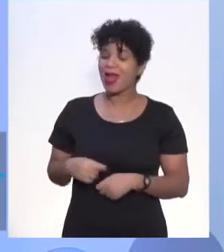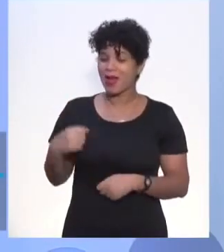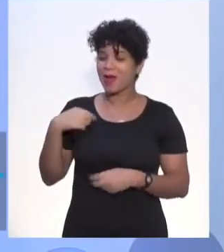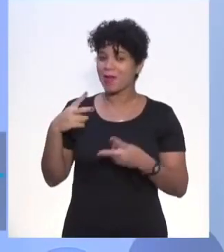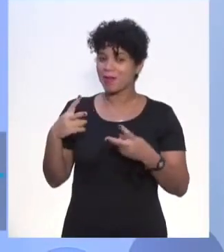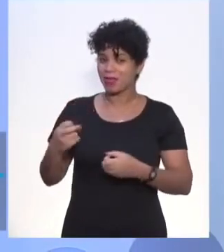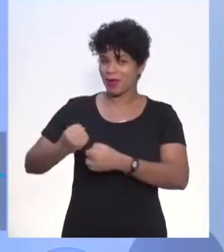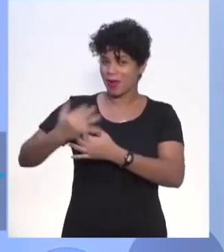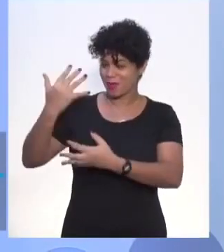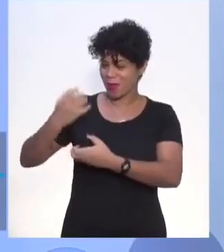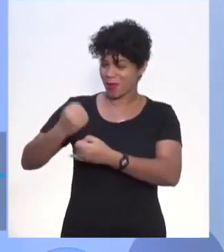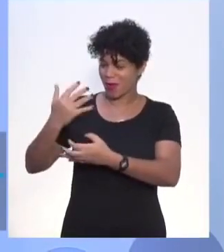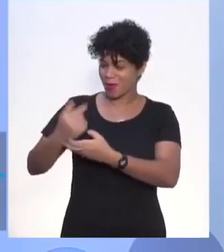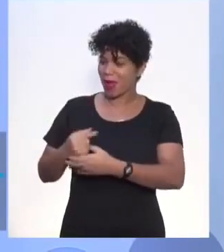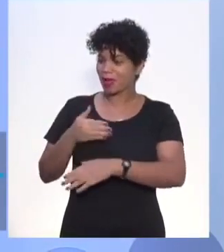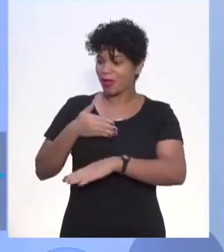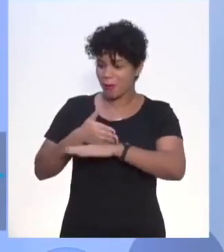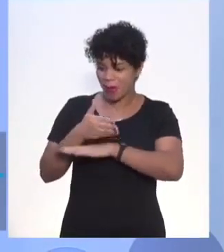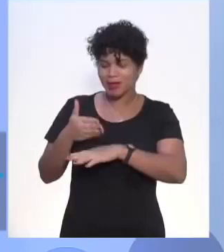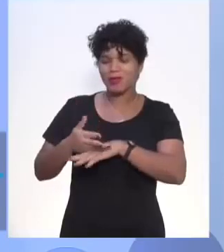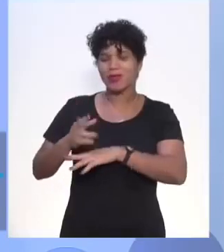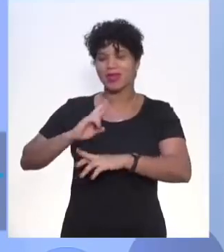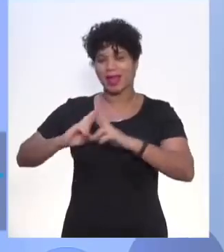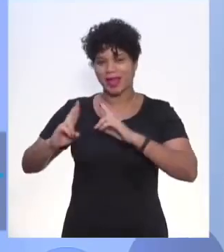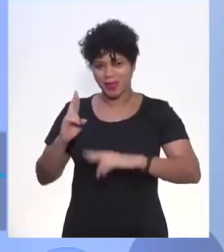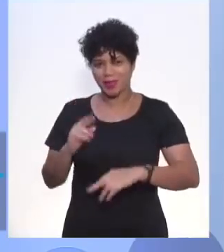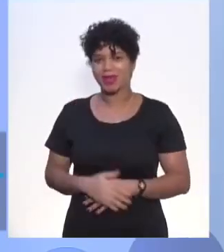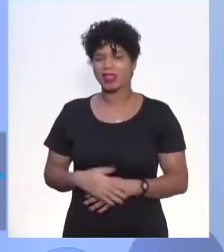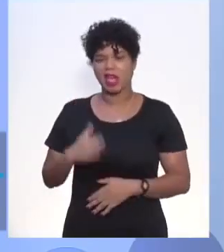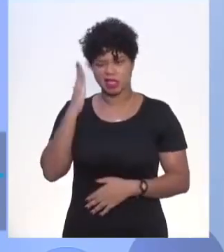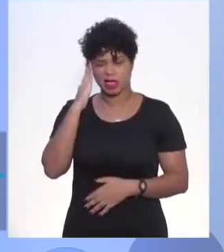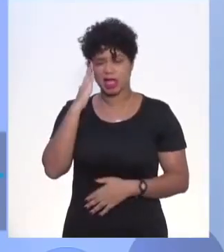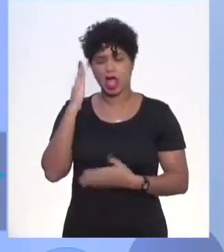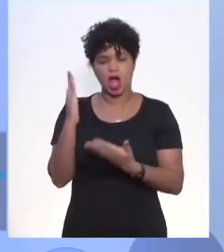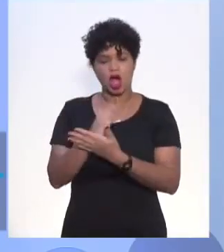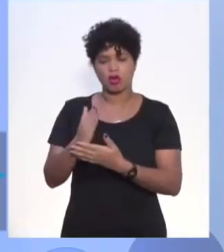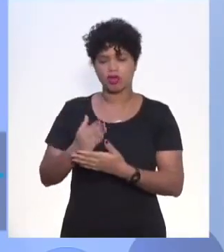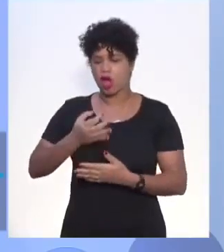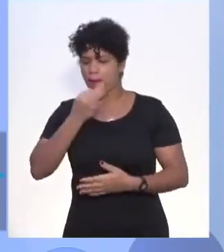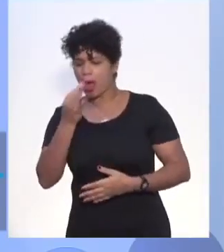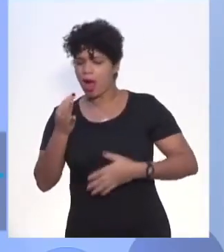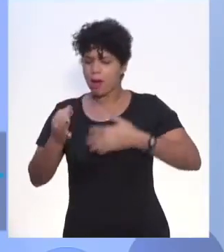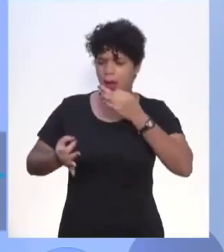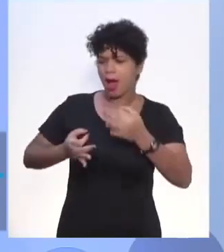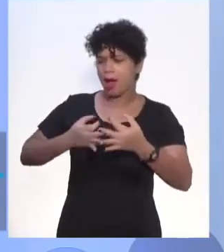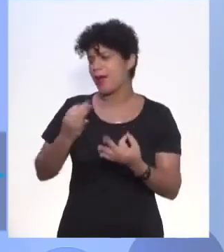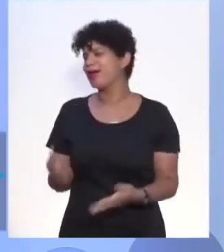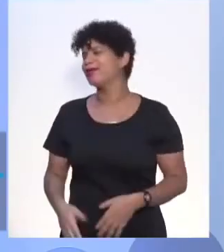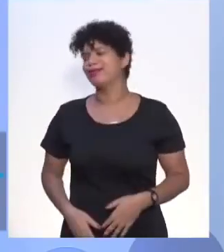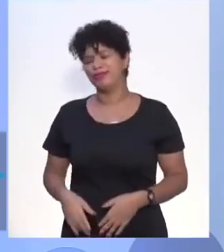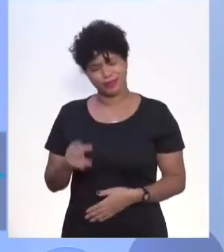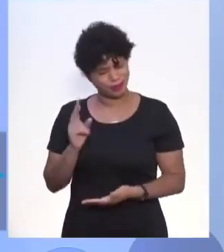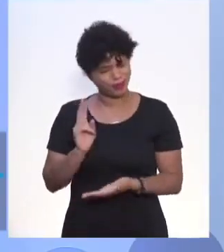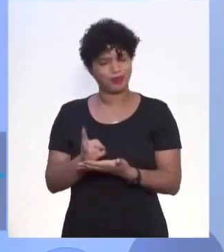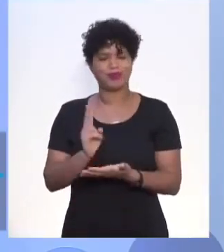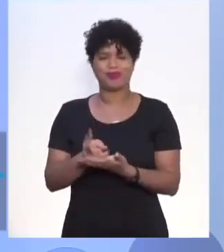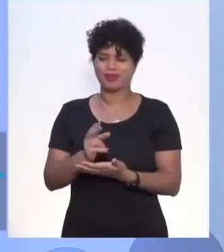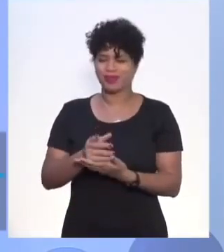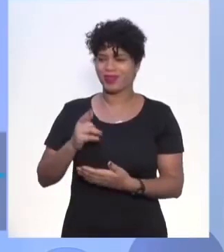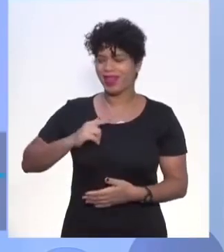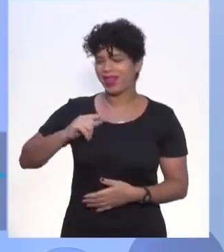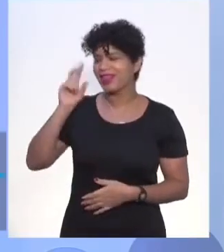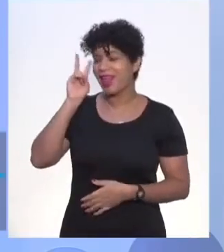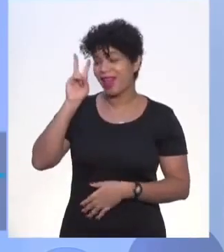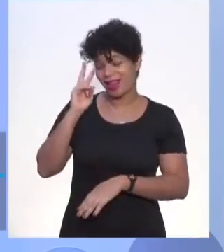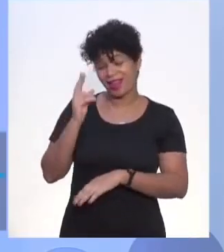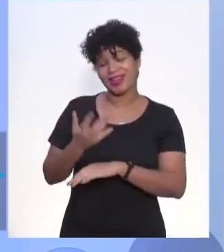chat participando, comentando. Tem as polêmicas também, né? Toda aula de história tem as polêmicas, mas não